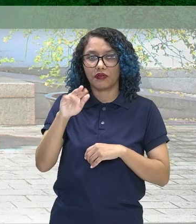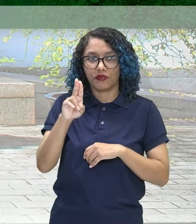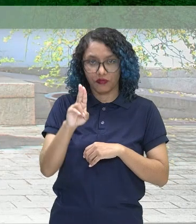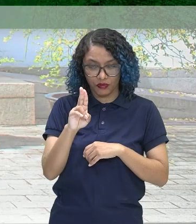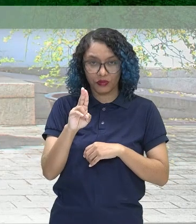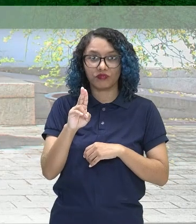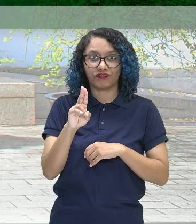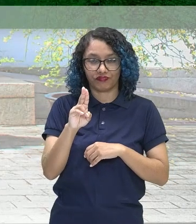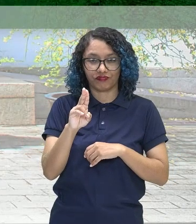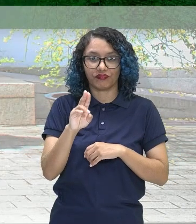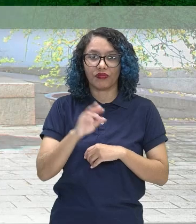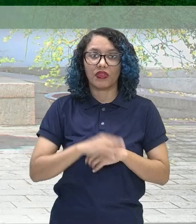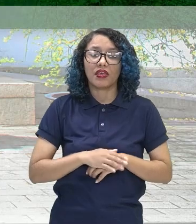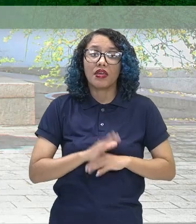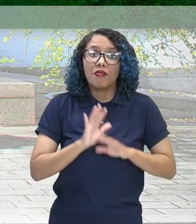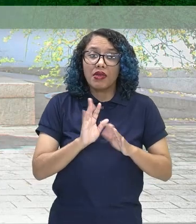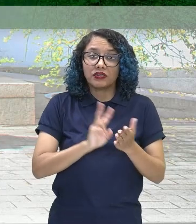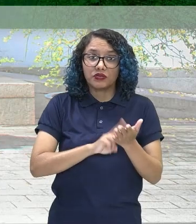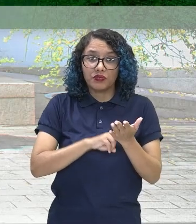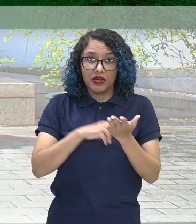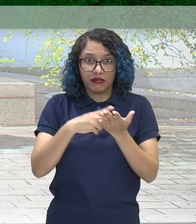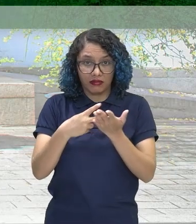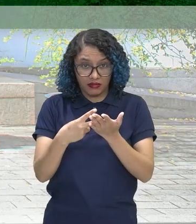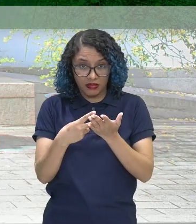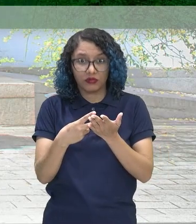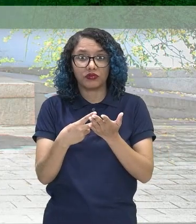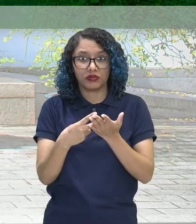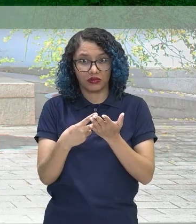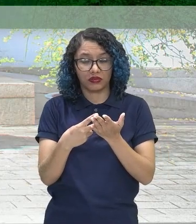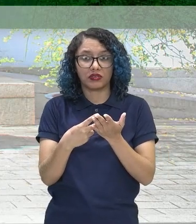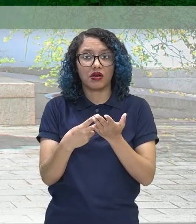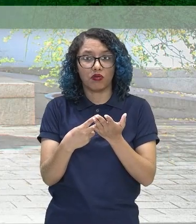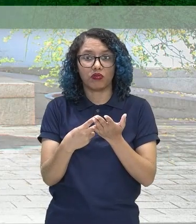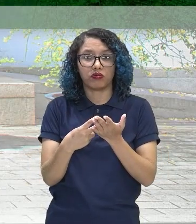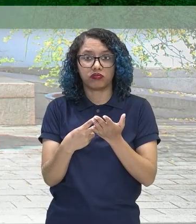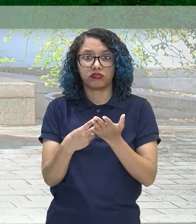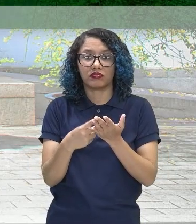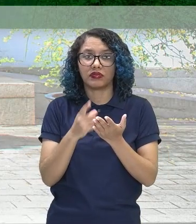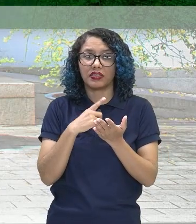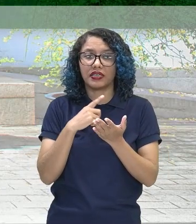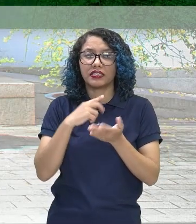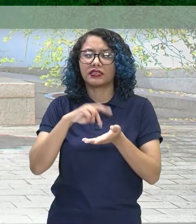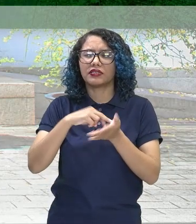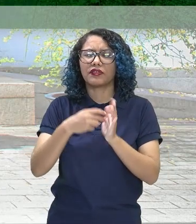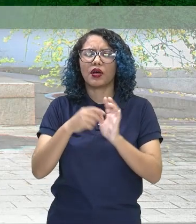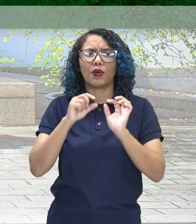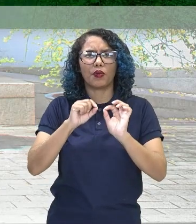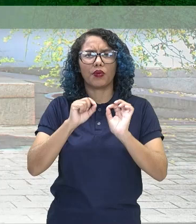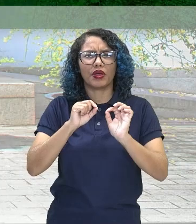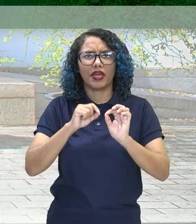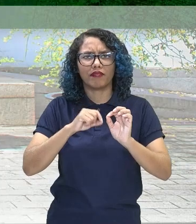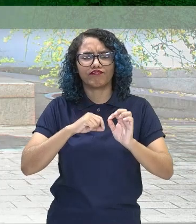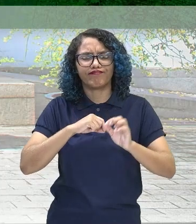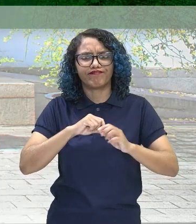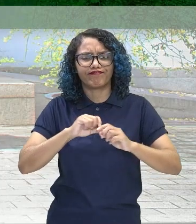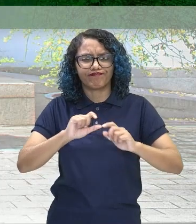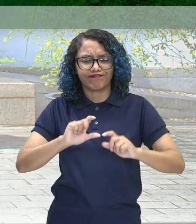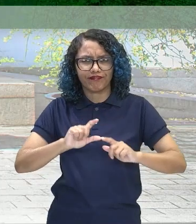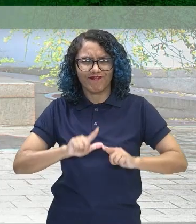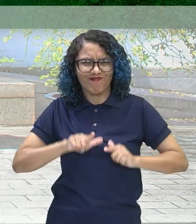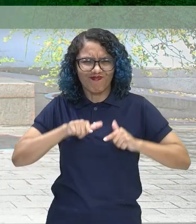mas ele tem uma tradução literal aí que significa o quê? Trabalhar duro ou tempo